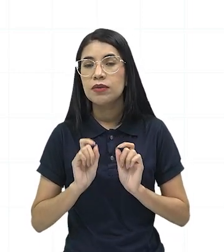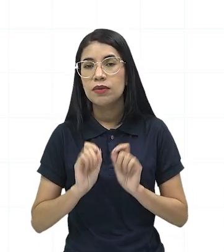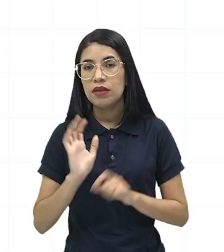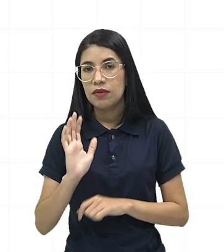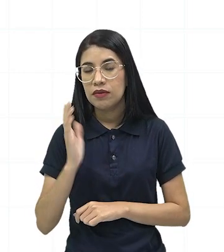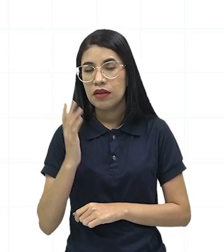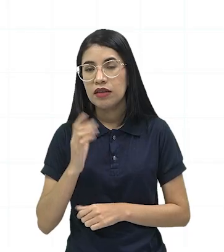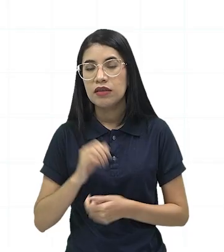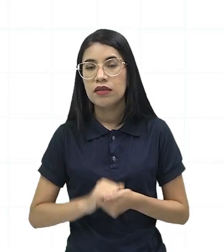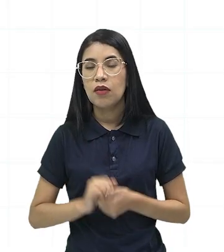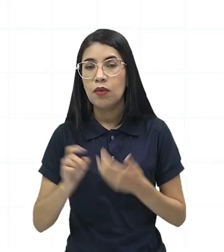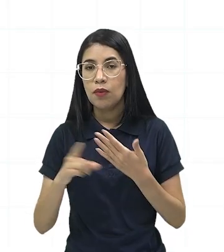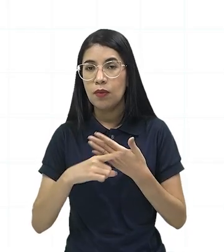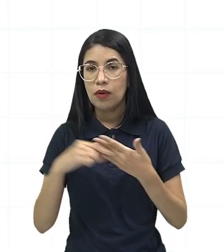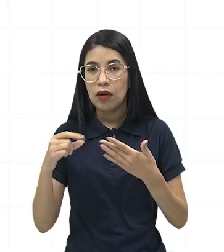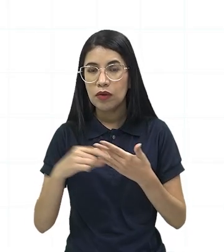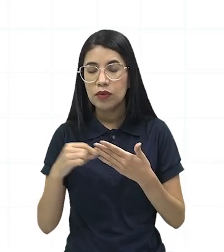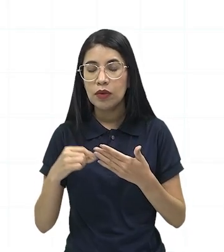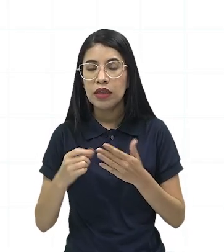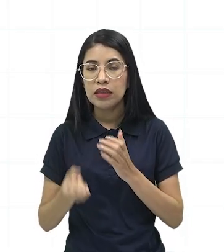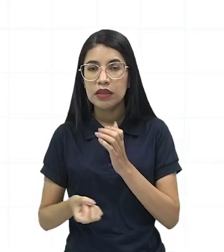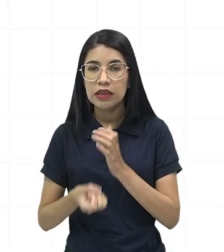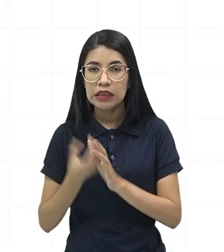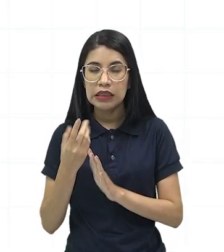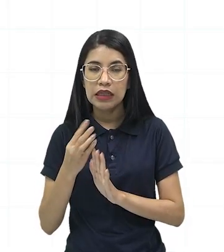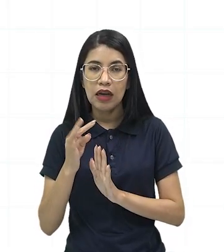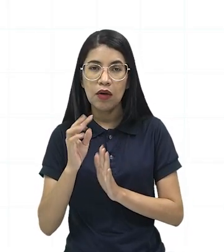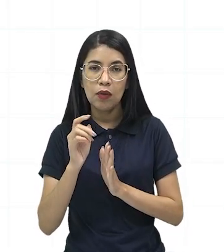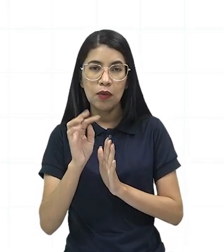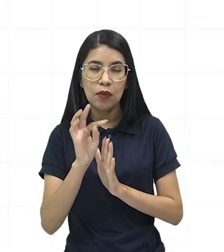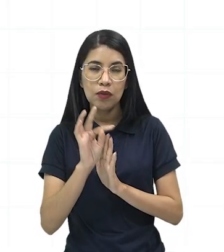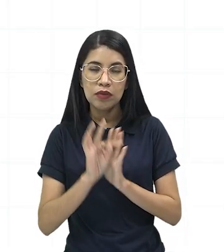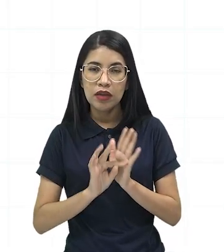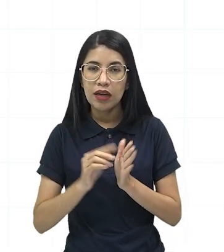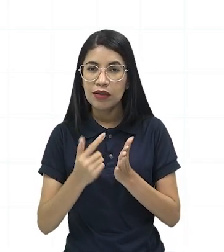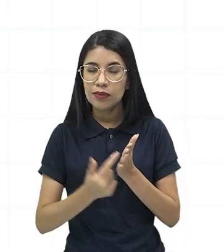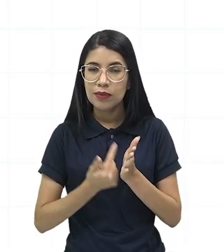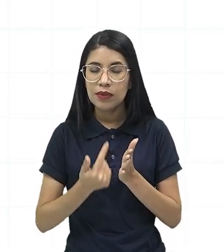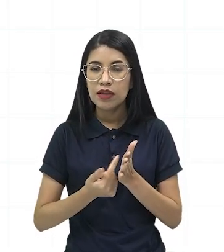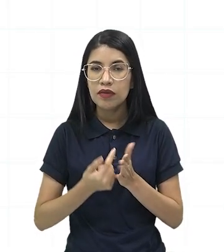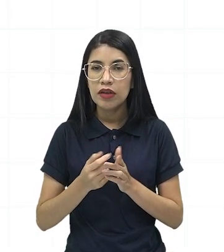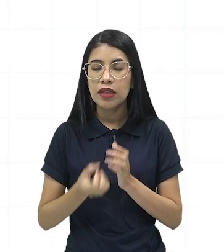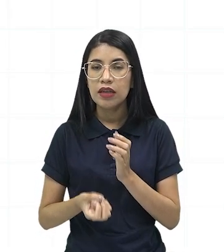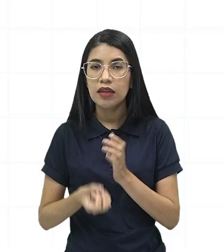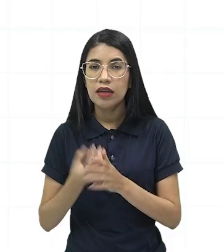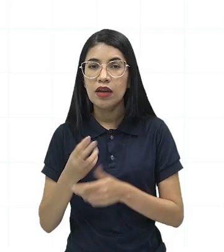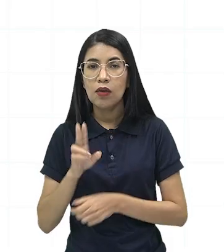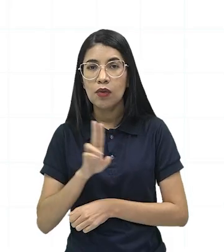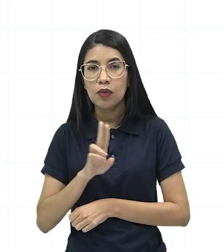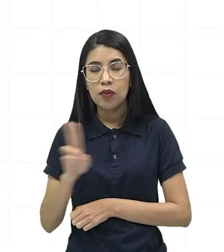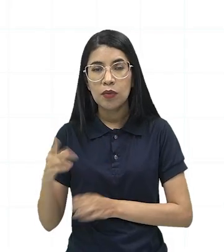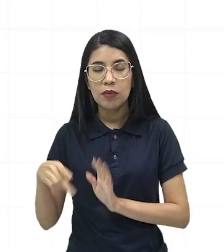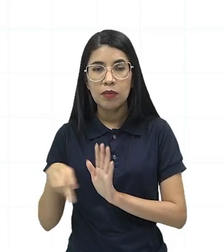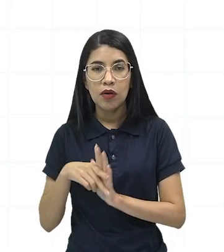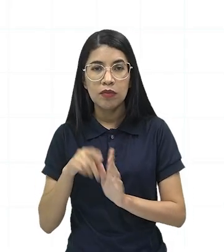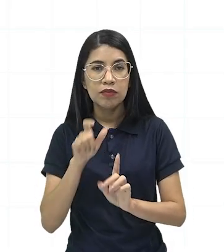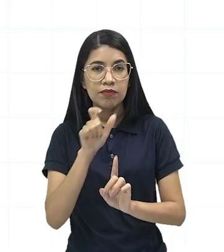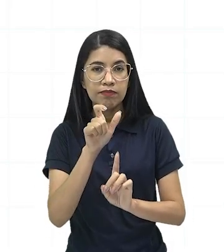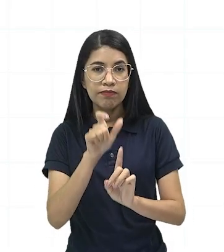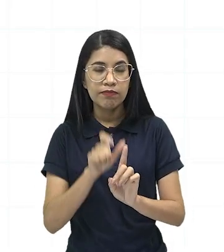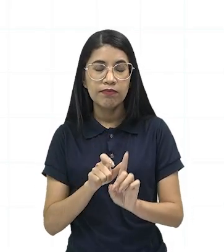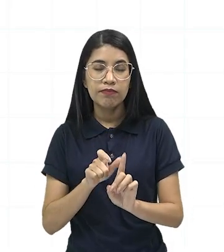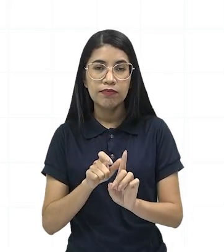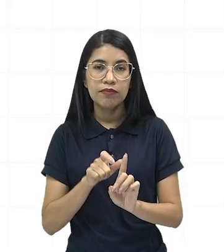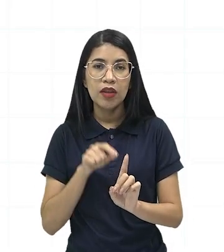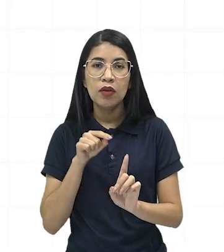escritor ele cria uma obra, ele vai criar o nome do personagem, como, por exemplo, ele deu o